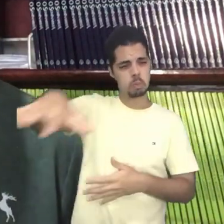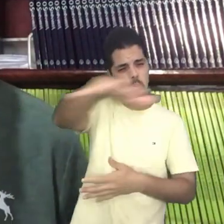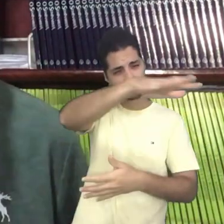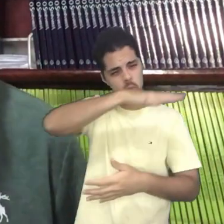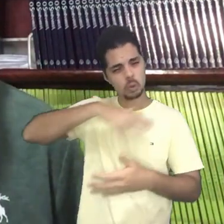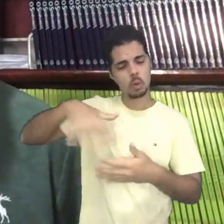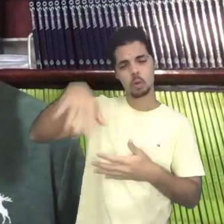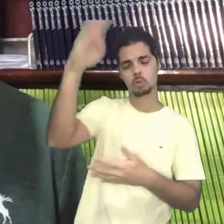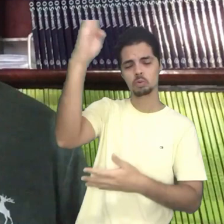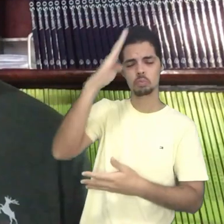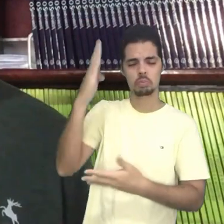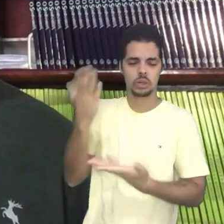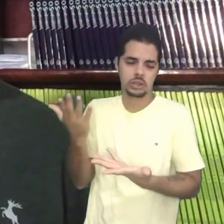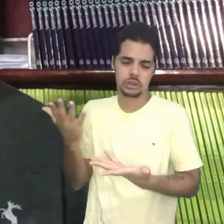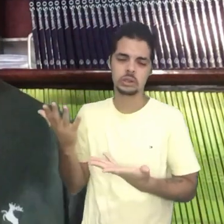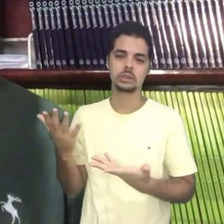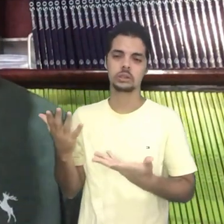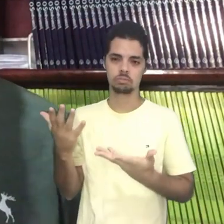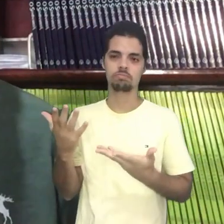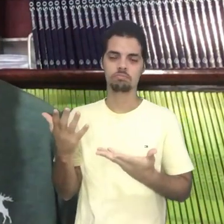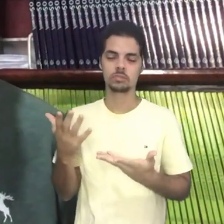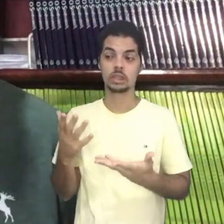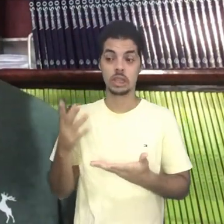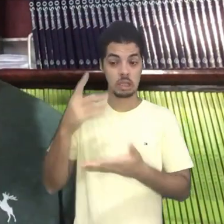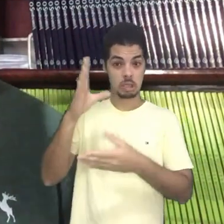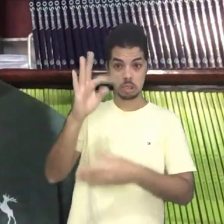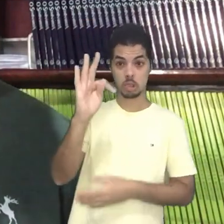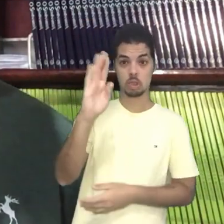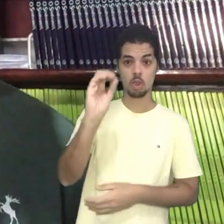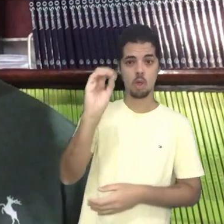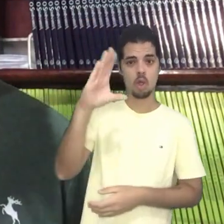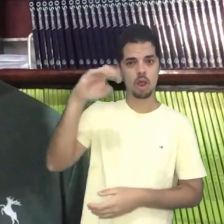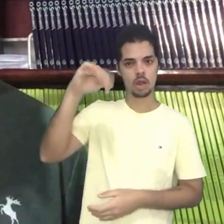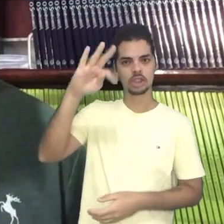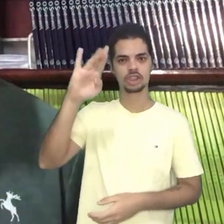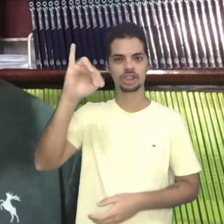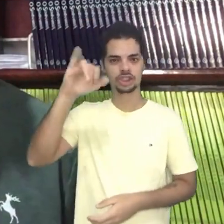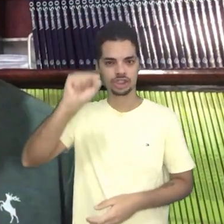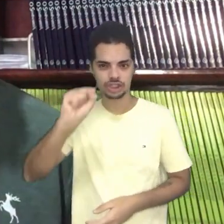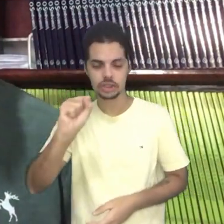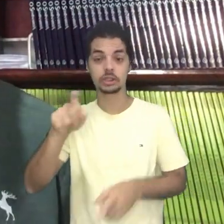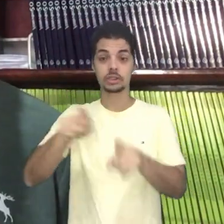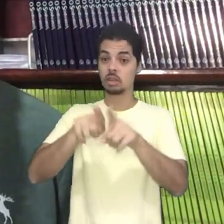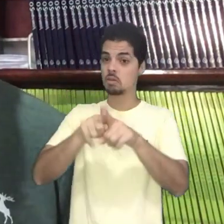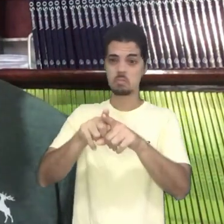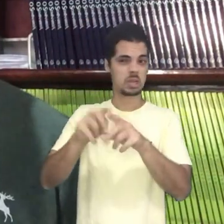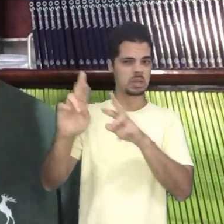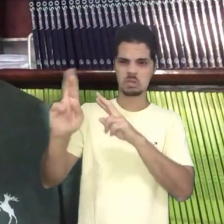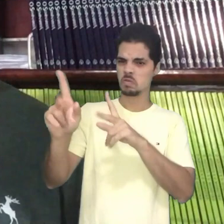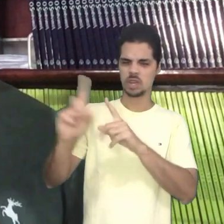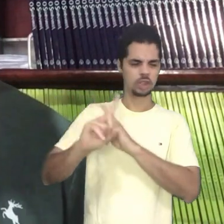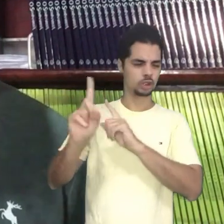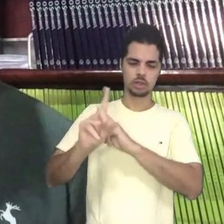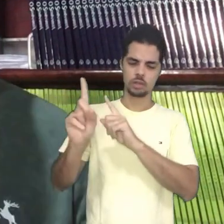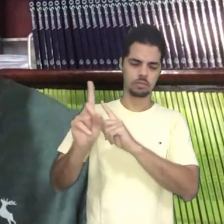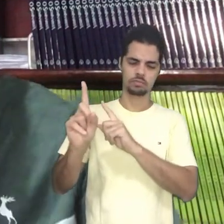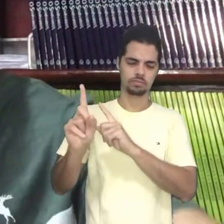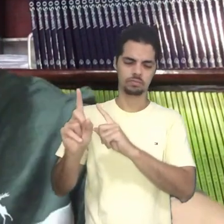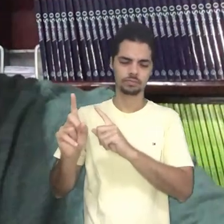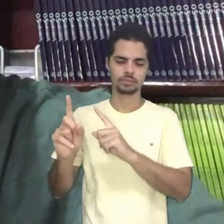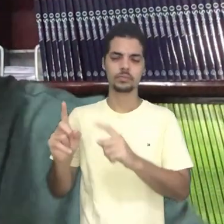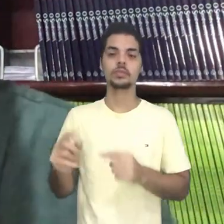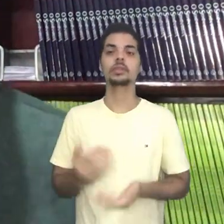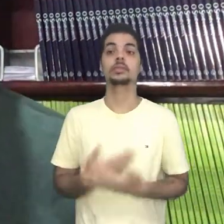da Bahia, do Maranhão, do Piauí e na antiga província Cisplatina, que hoje é atual